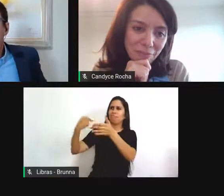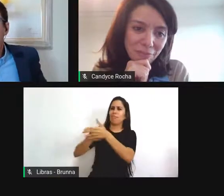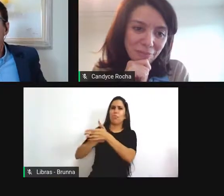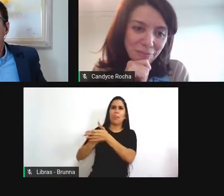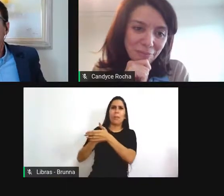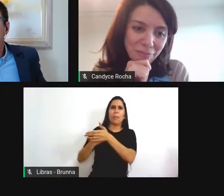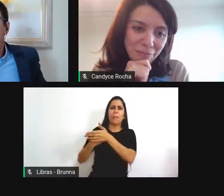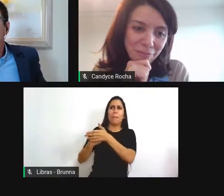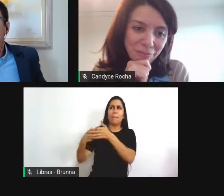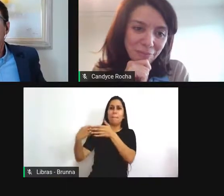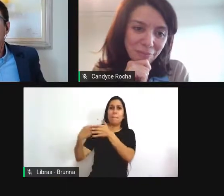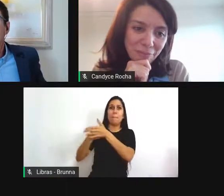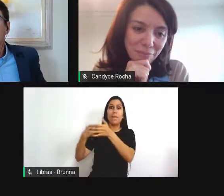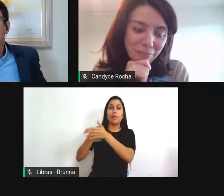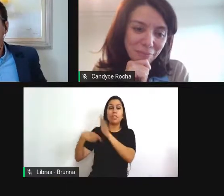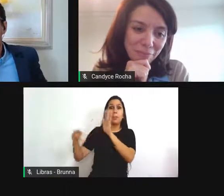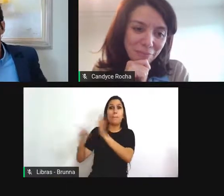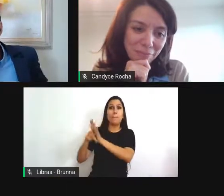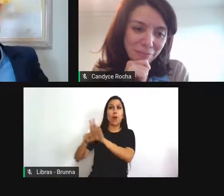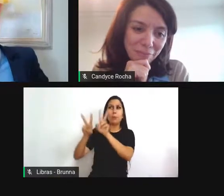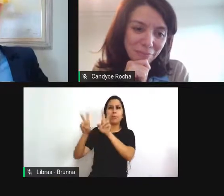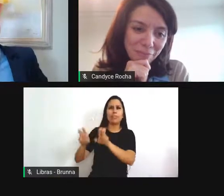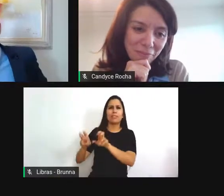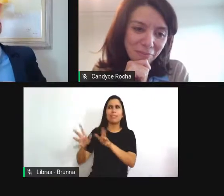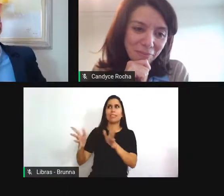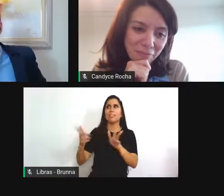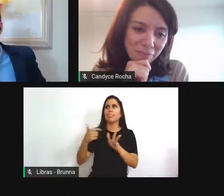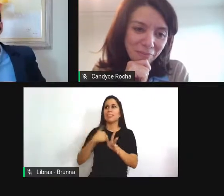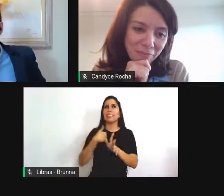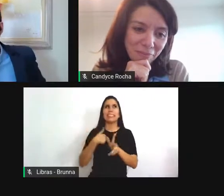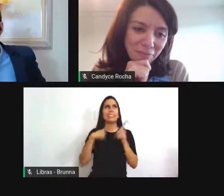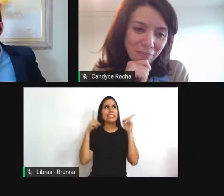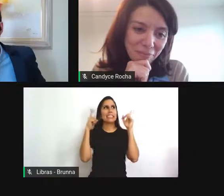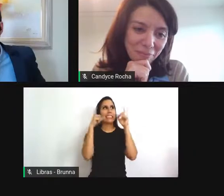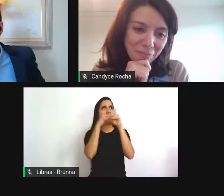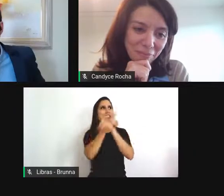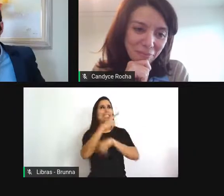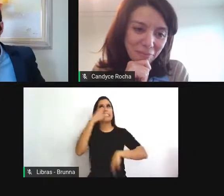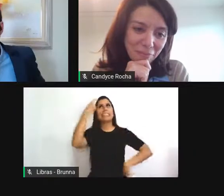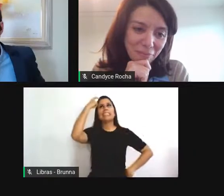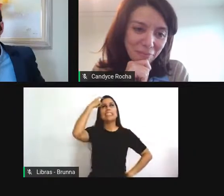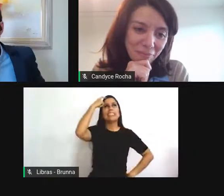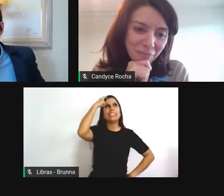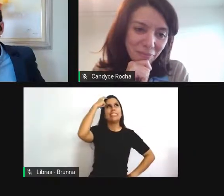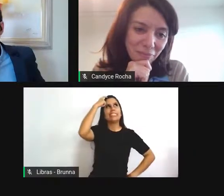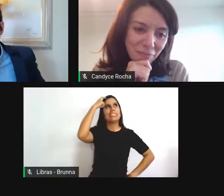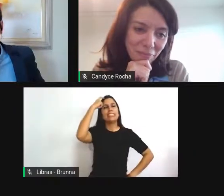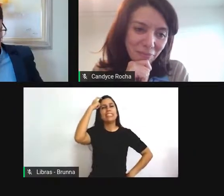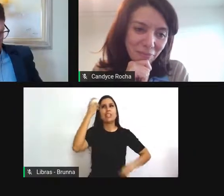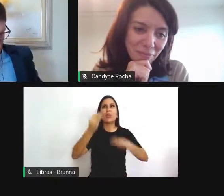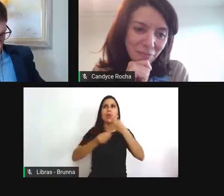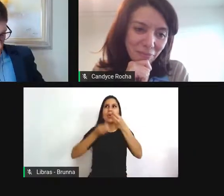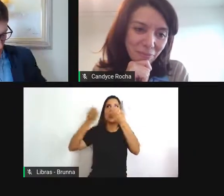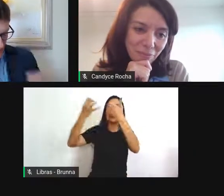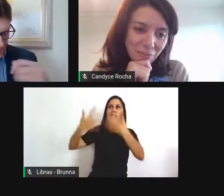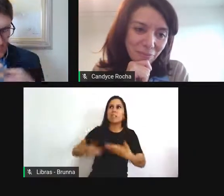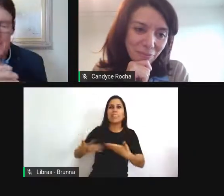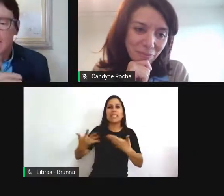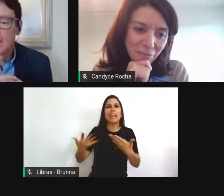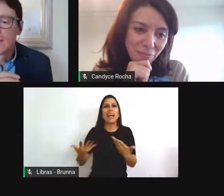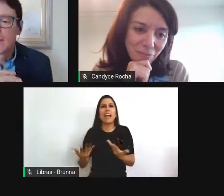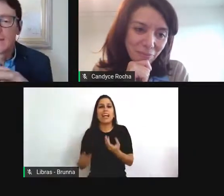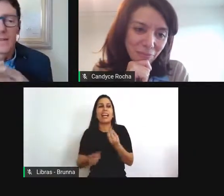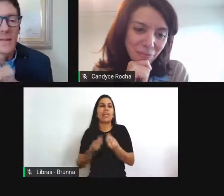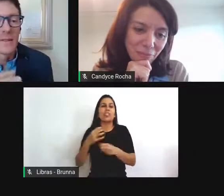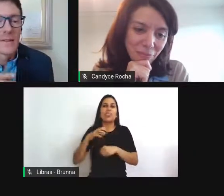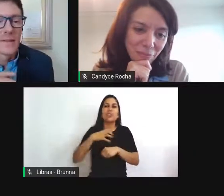Então, assim, foi bastante difícil segurar, controlar. Eu tentava explicar apenas de uma forma um pouco